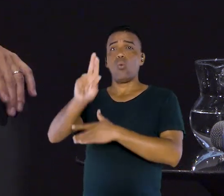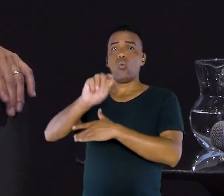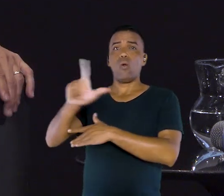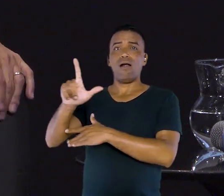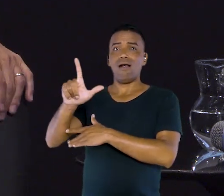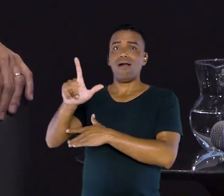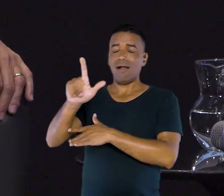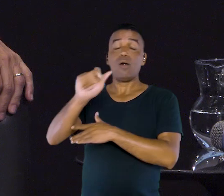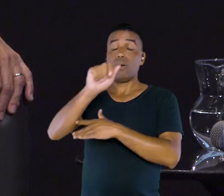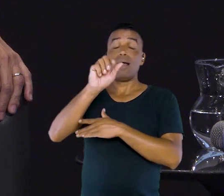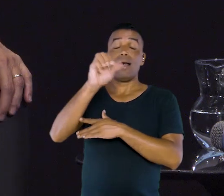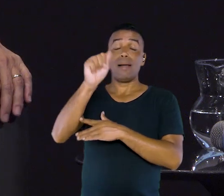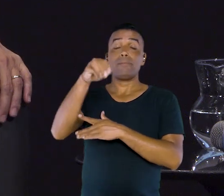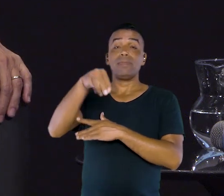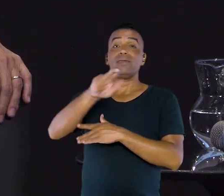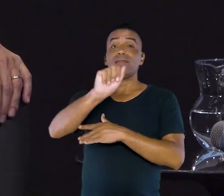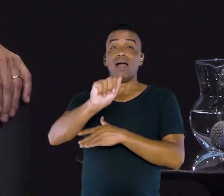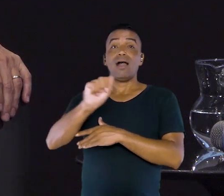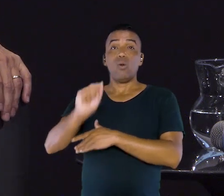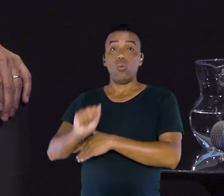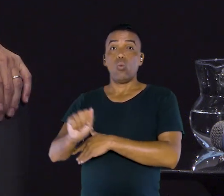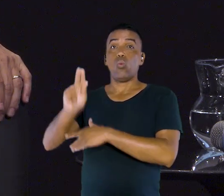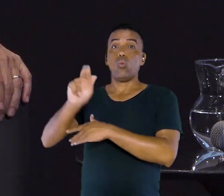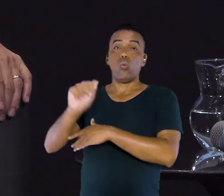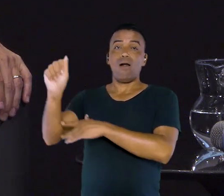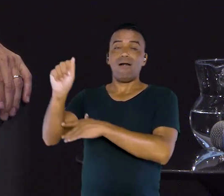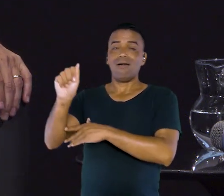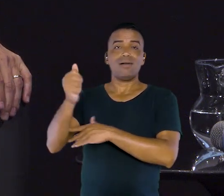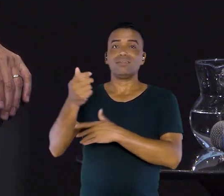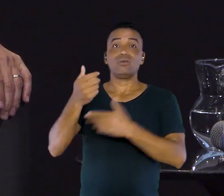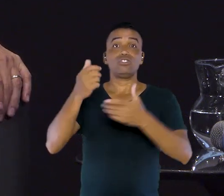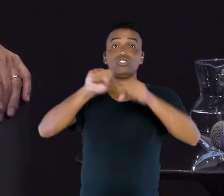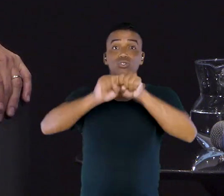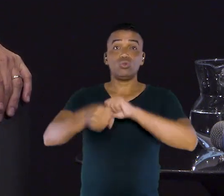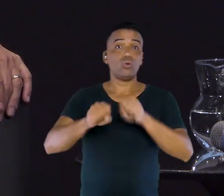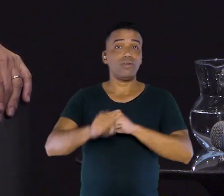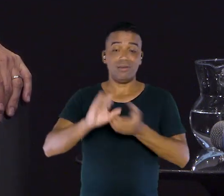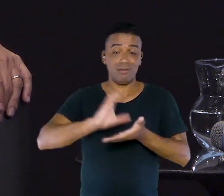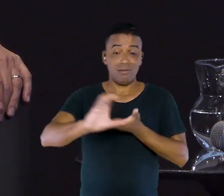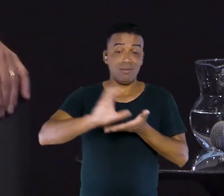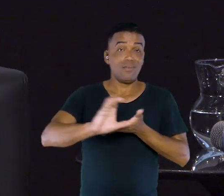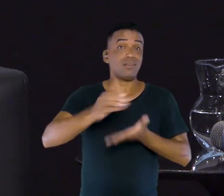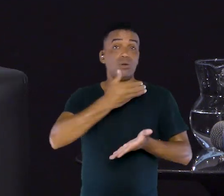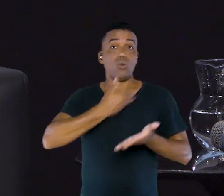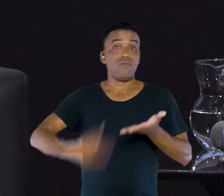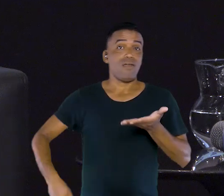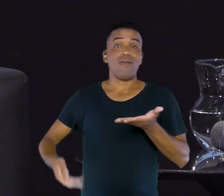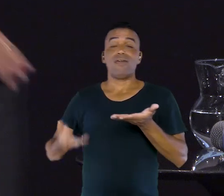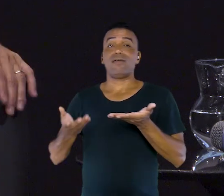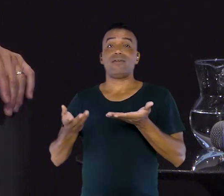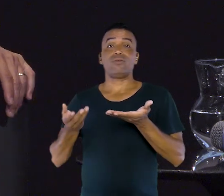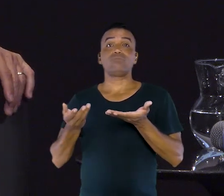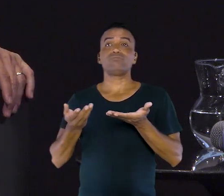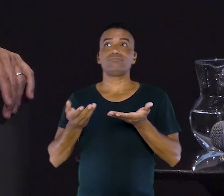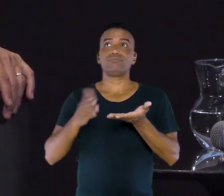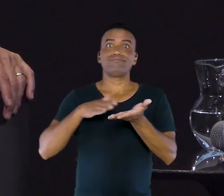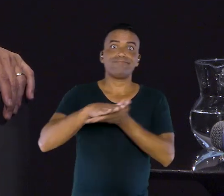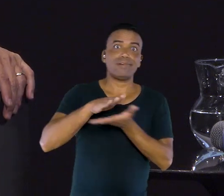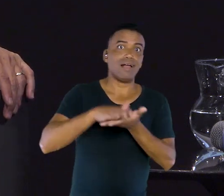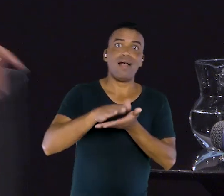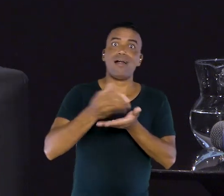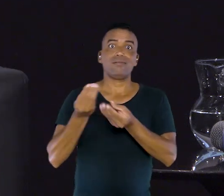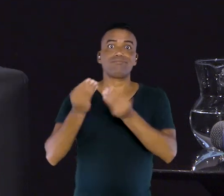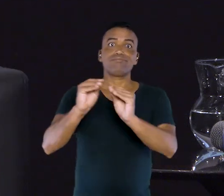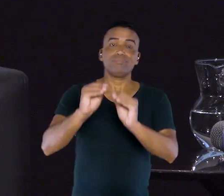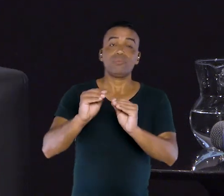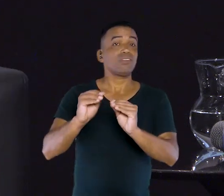Museu Guild, e essas instituições foram destruídas nos últimos anos por falta de financiamento, pela falta de reposição de...